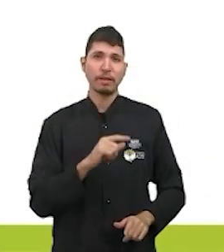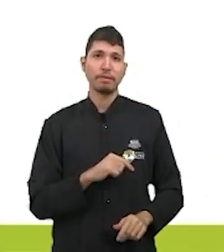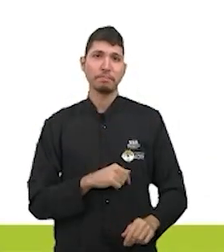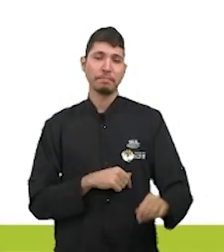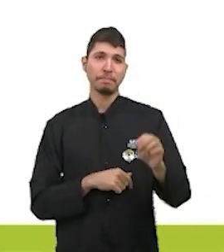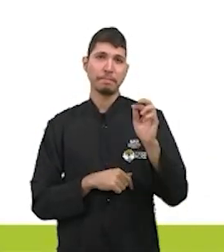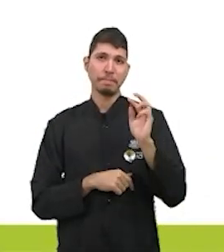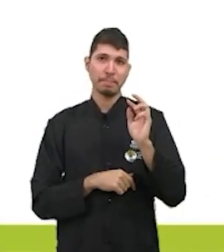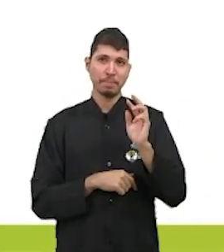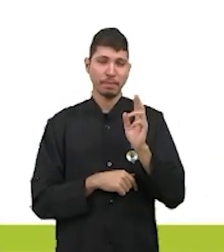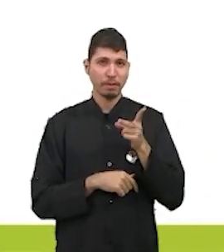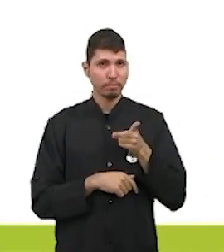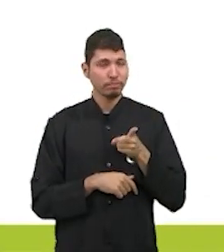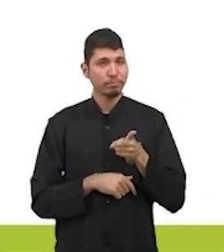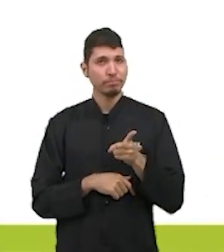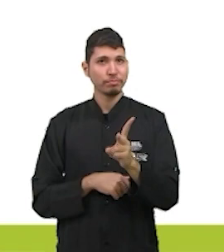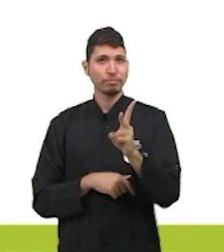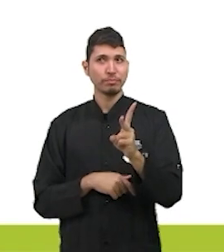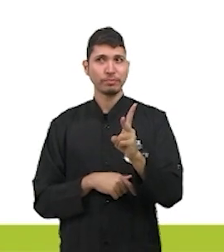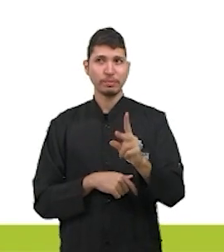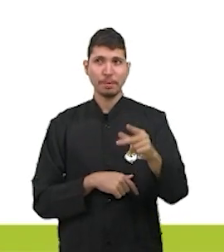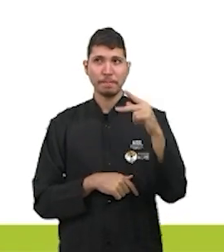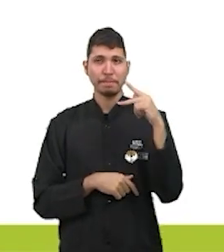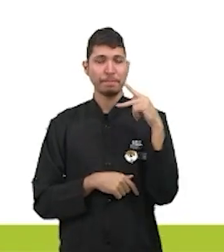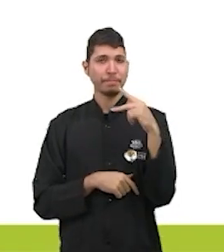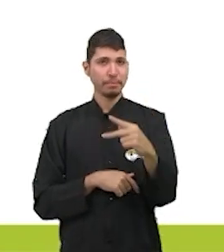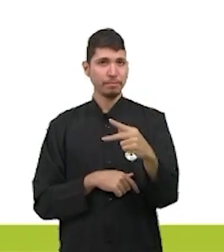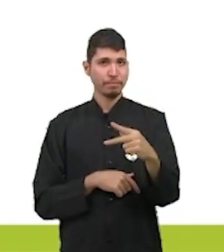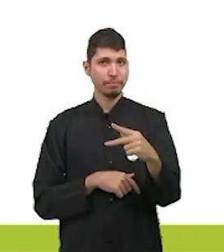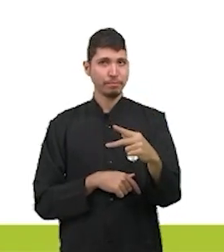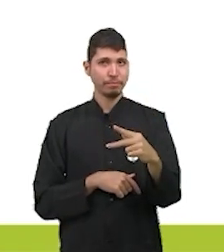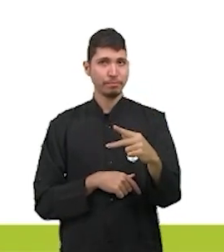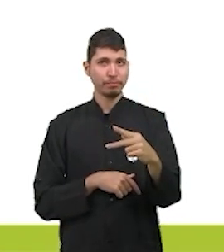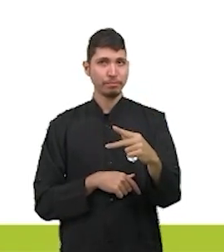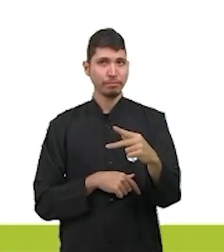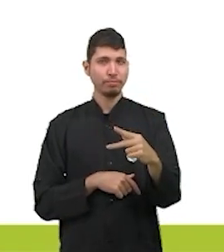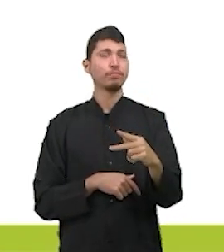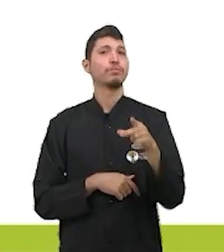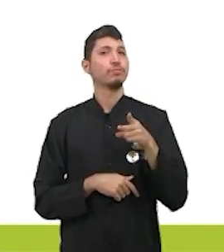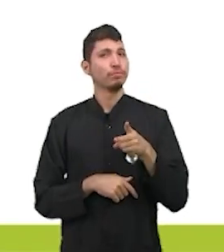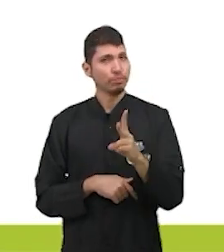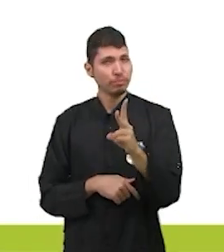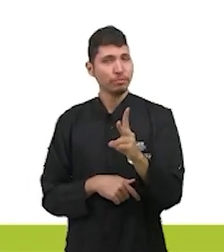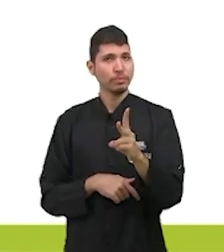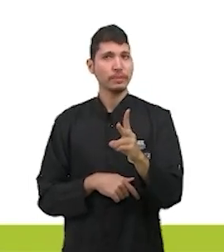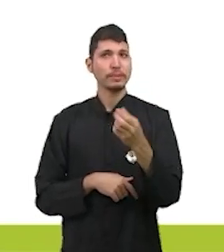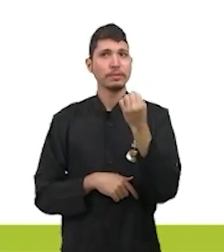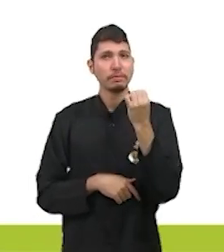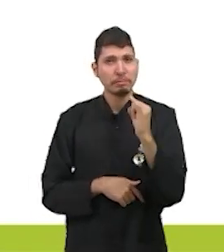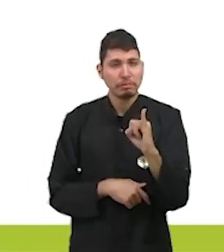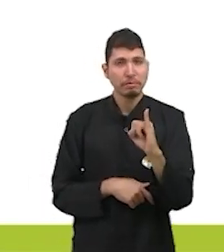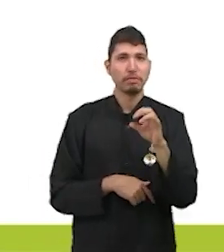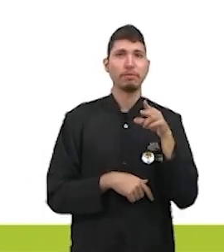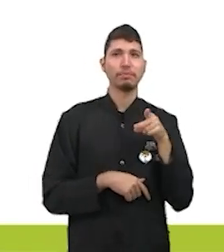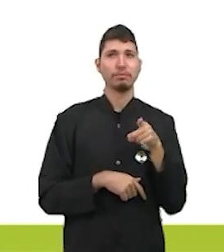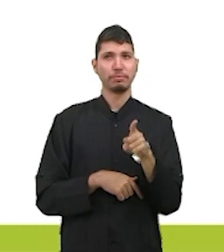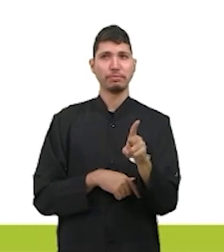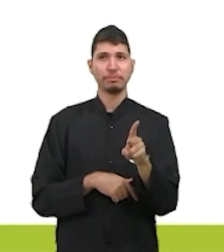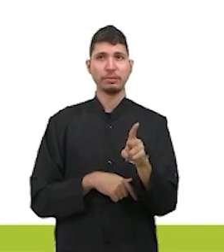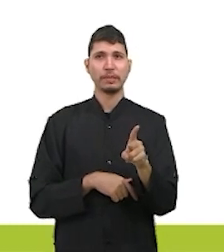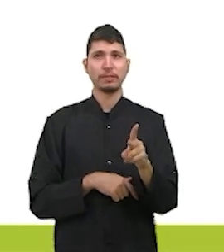ela é constante. Então, vou colocar ela aqui, ó, constante. Se ela é constante, eu vou reescrever essa fórmula,